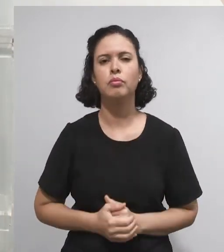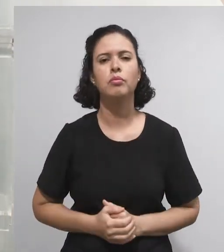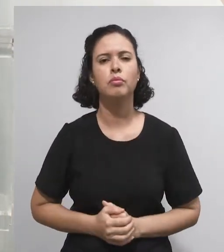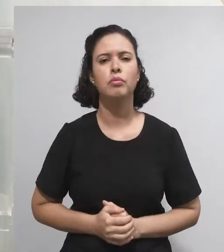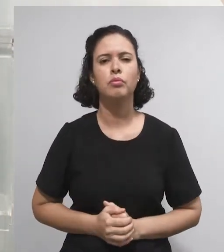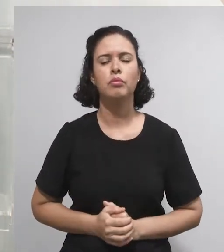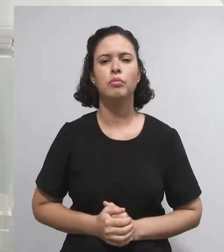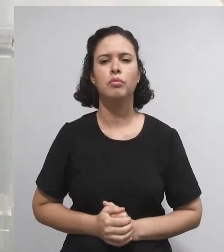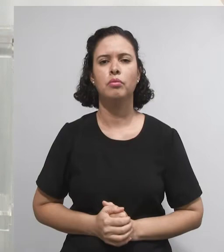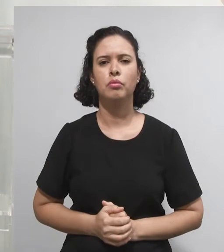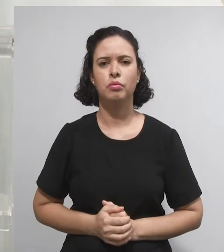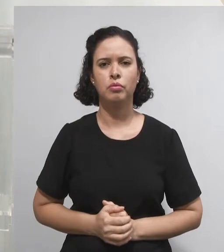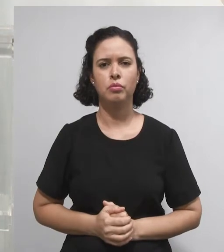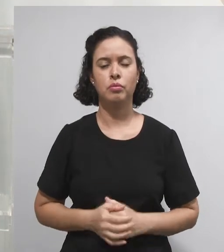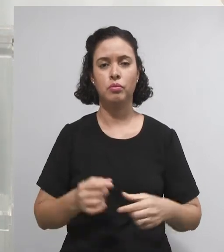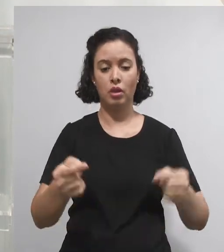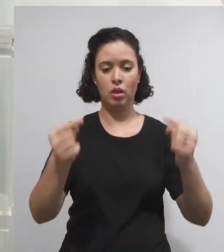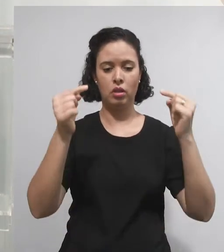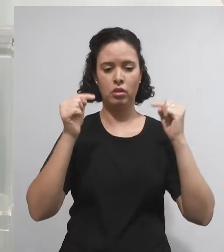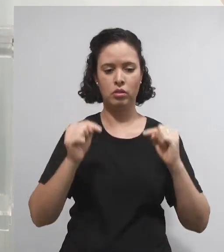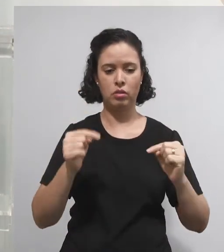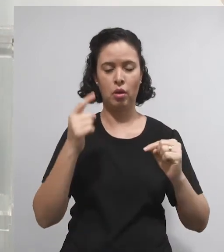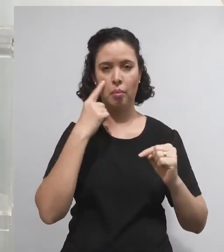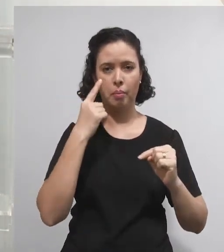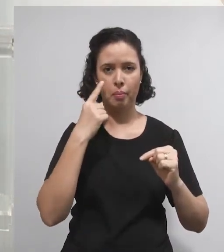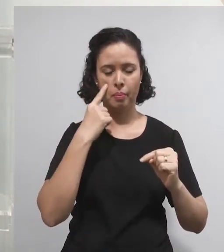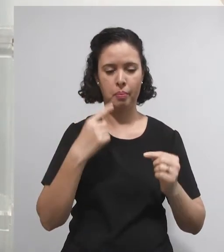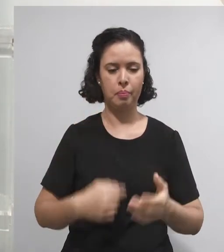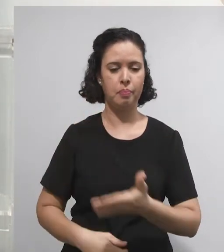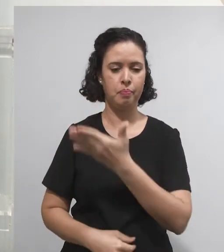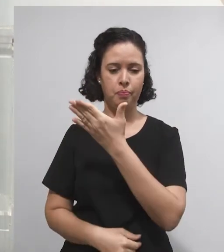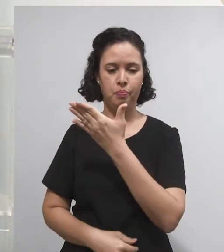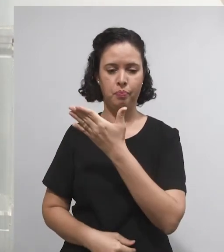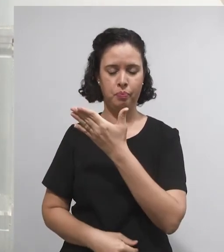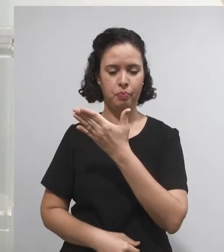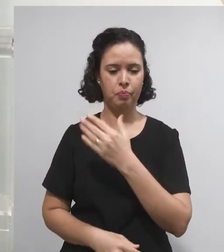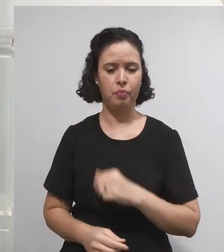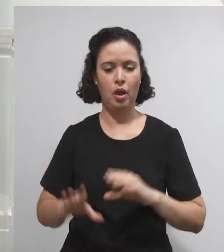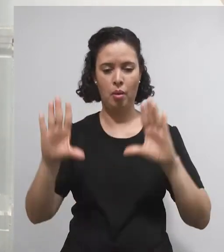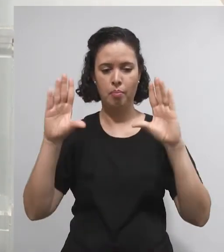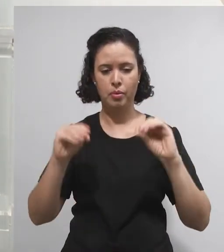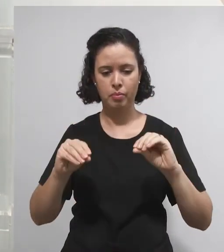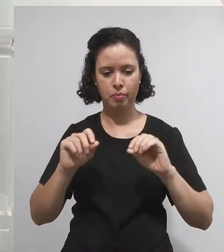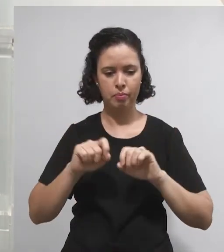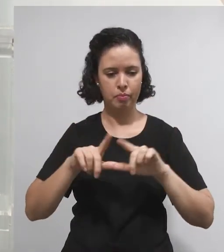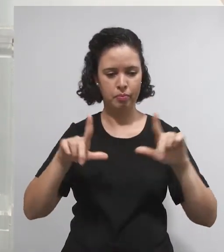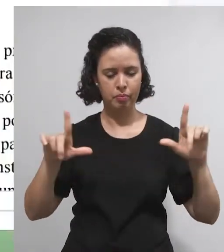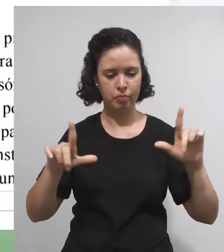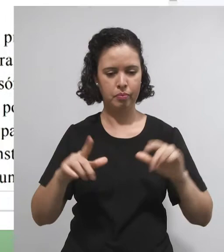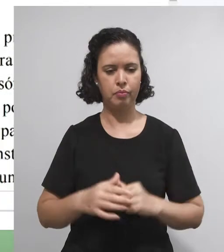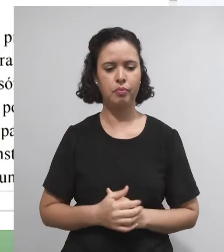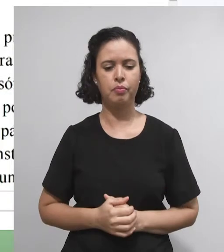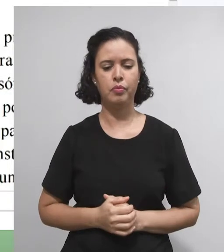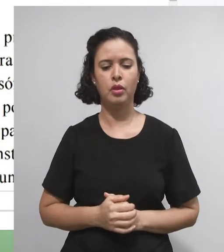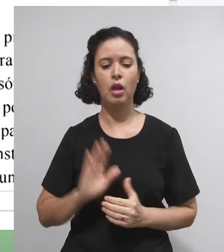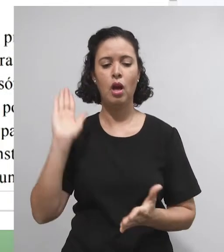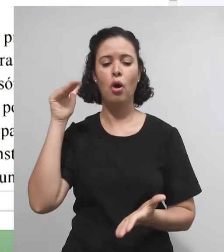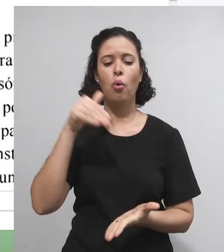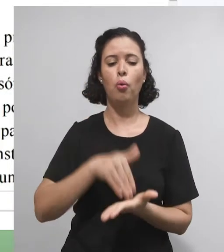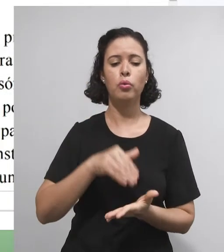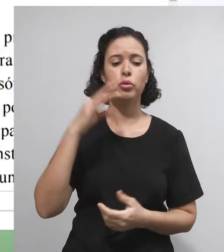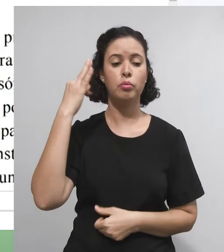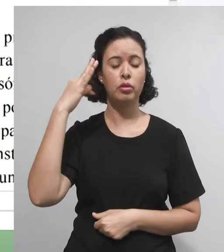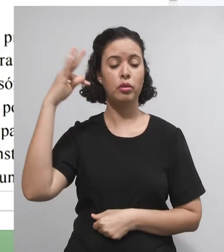dos conteúdos. Na sequência, eu vou fechar aqui para a gente poder ter uma visualização maior. A gente tem a